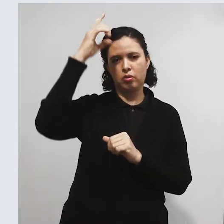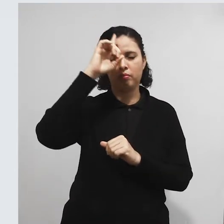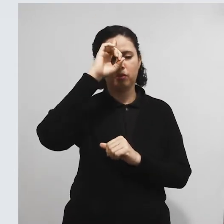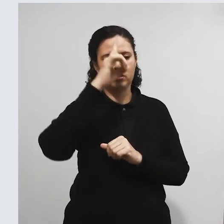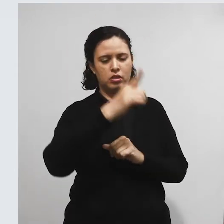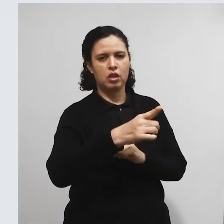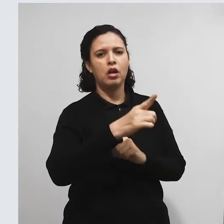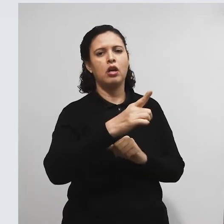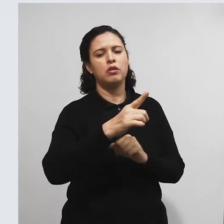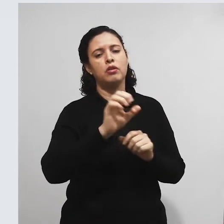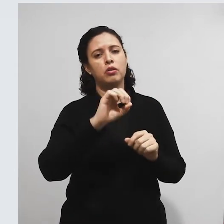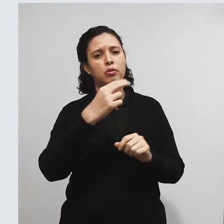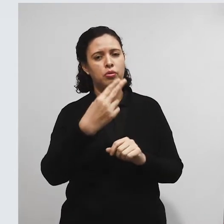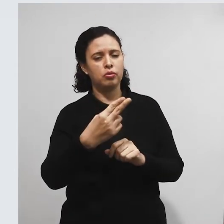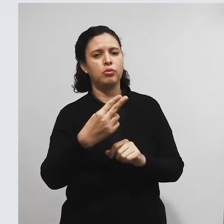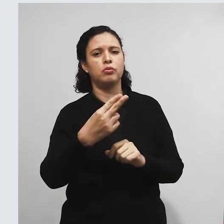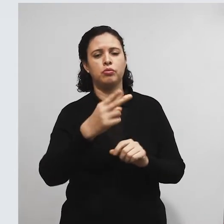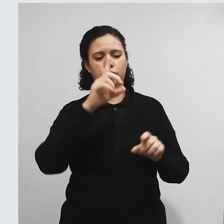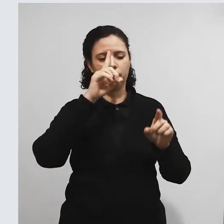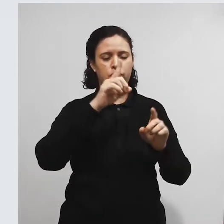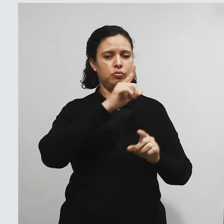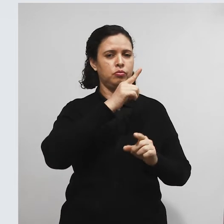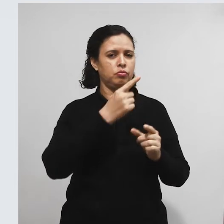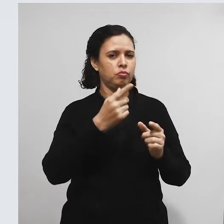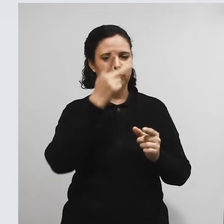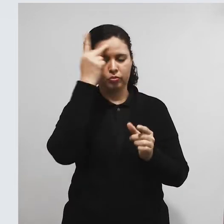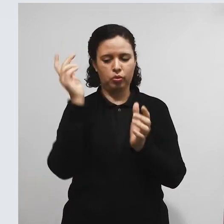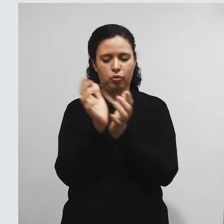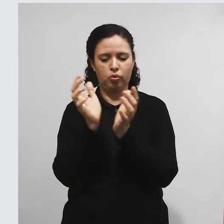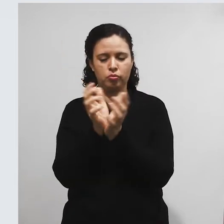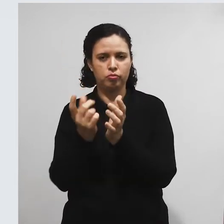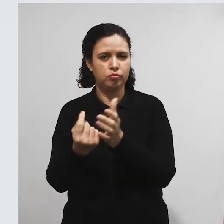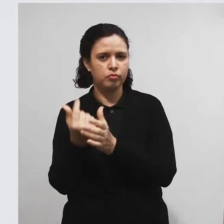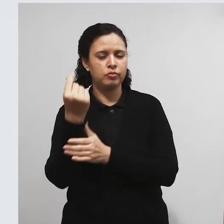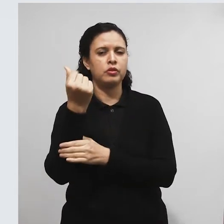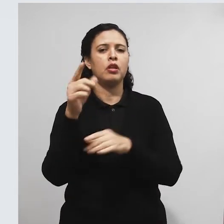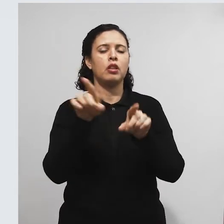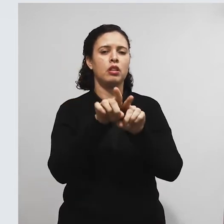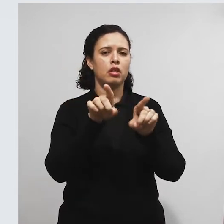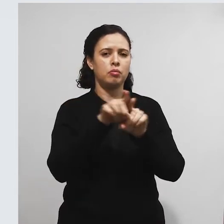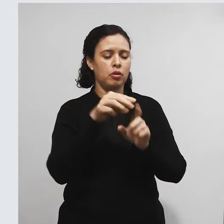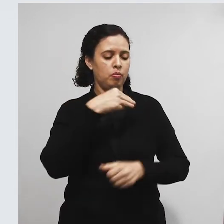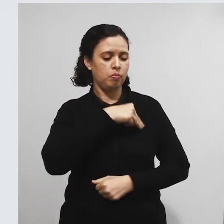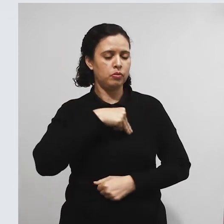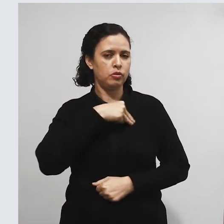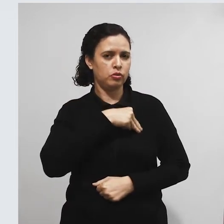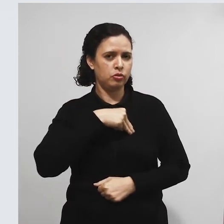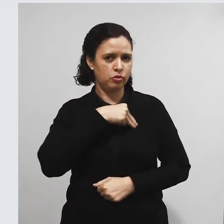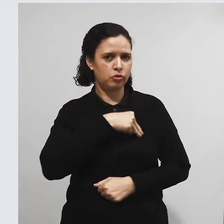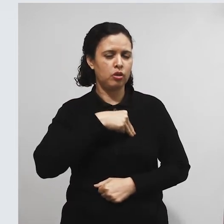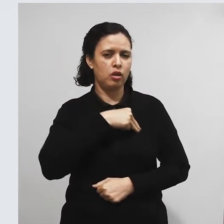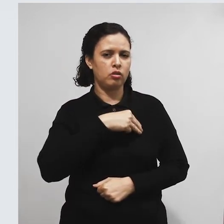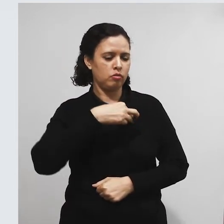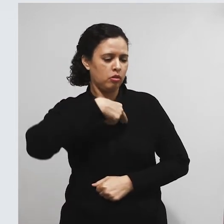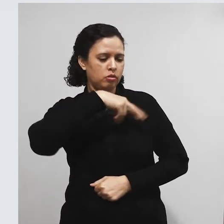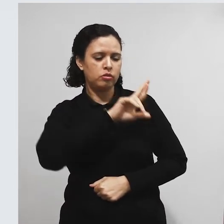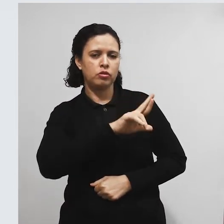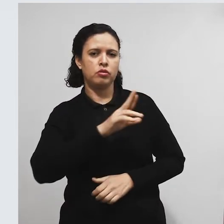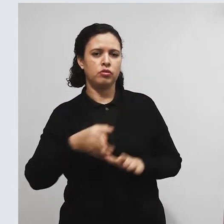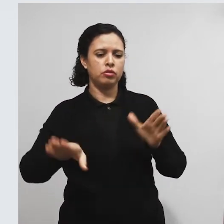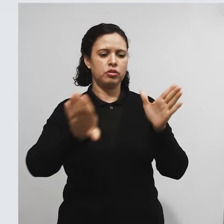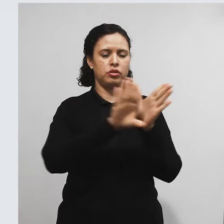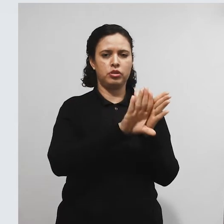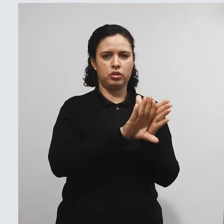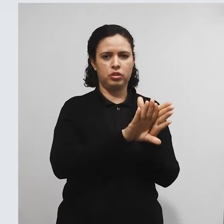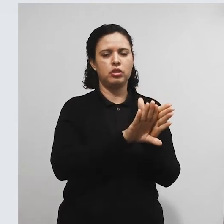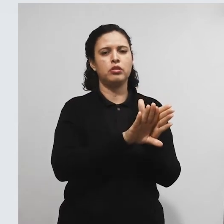dos capitalistas dos seus países, e os missionários religiosos, quando chegaram também,